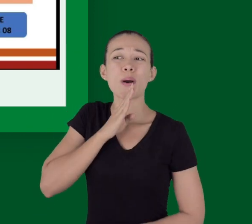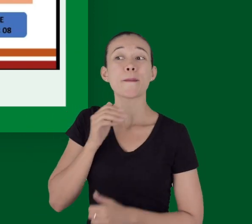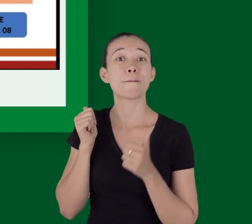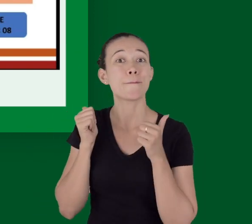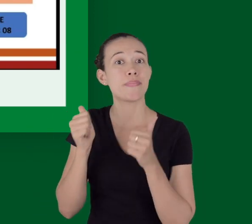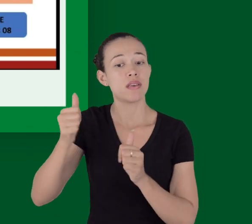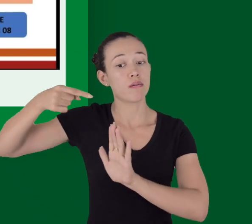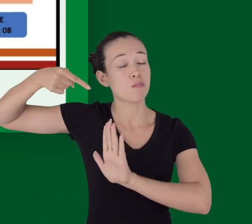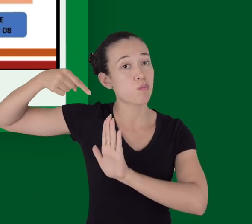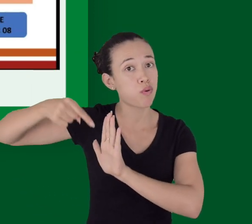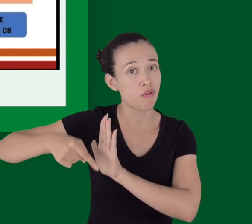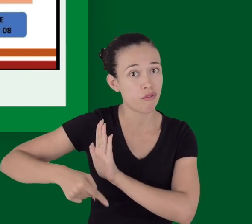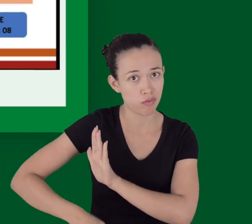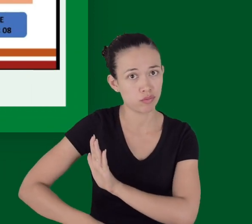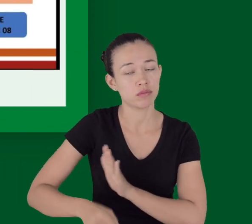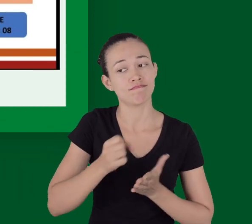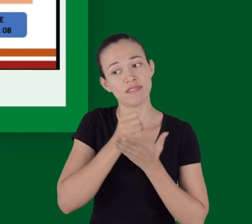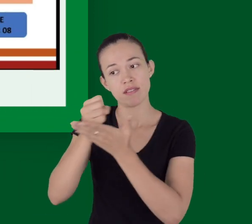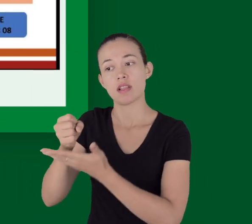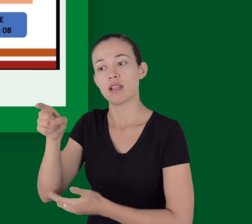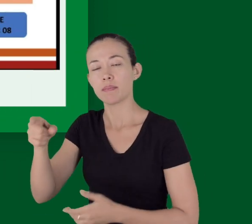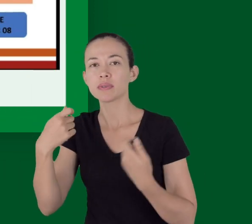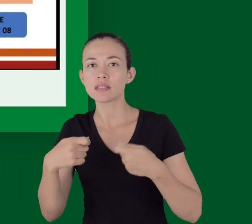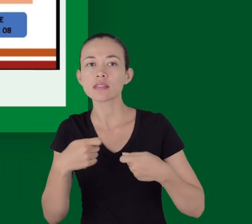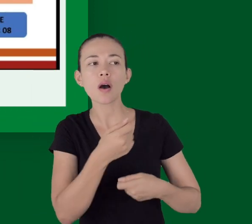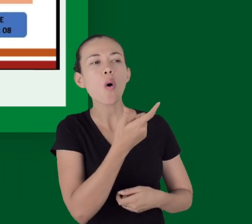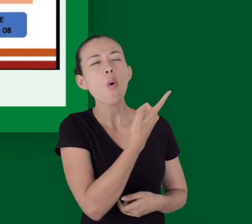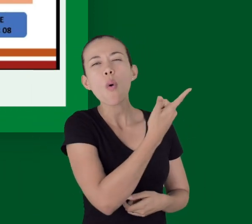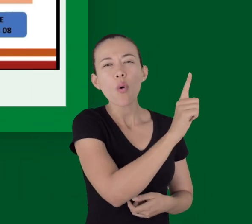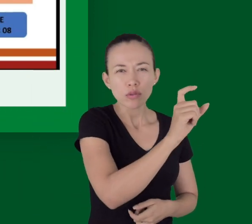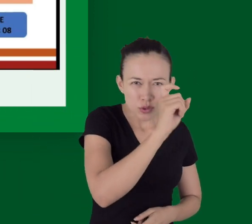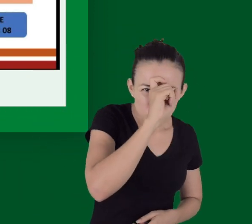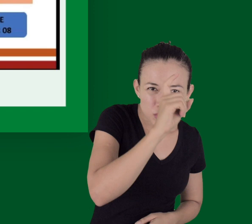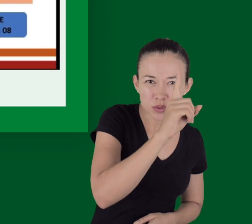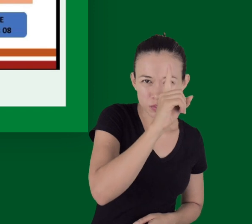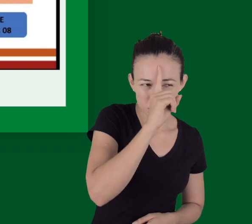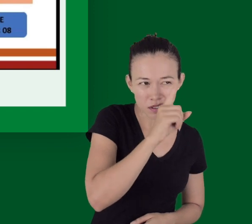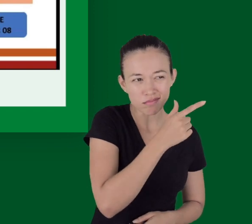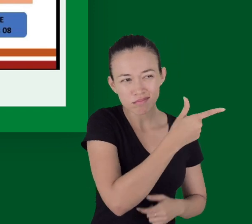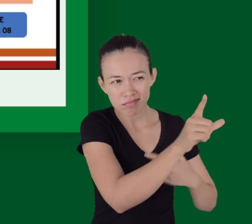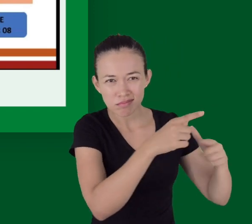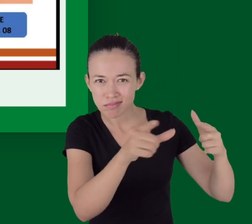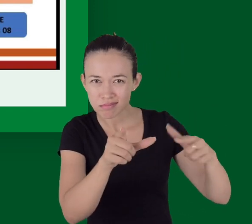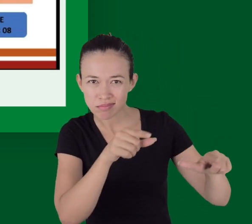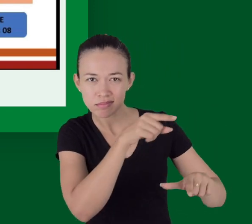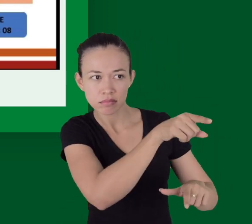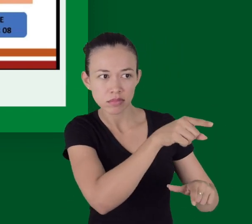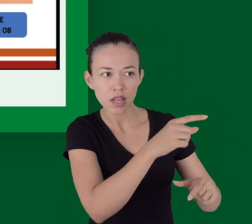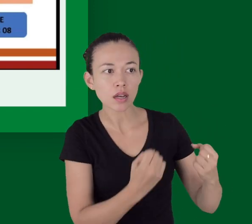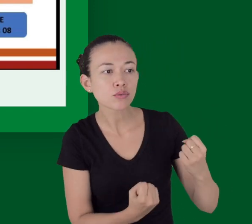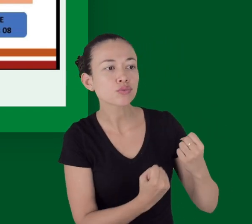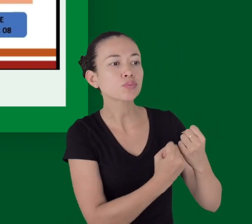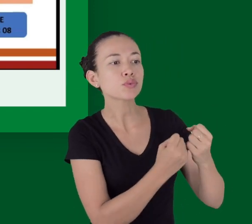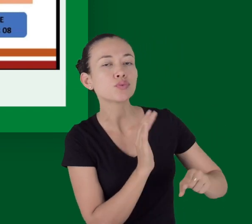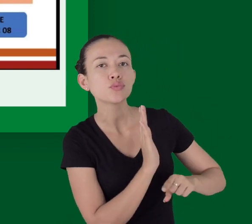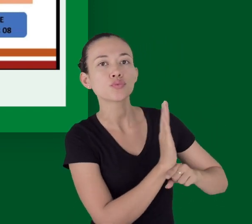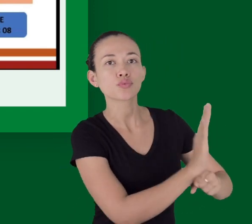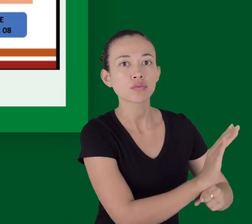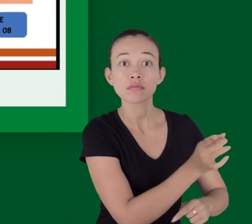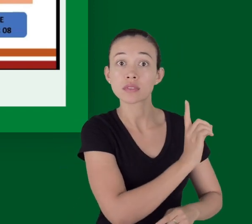para TCE. Esse paciente não pode ficar lá na unidade secundária, uma unidade de suporte,